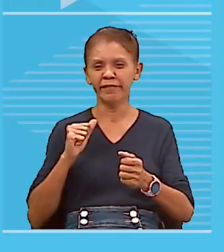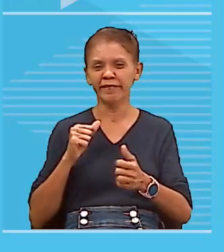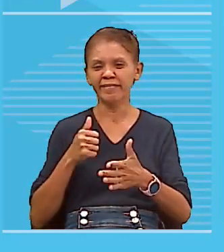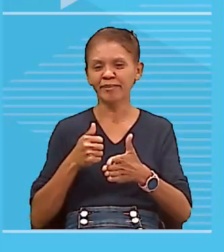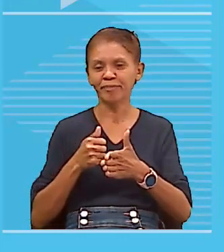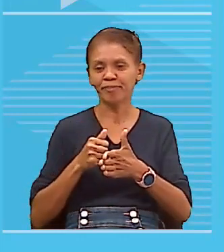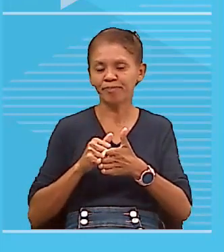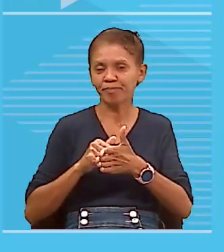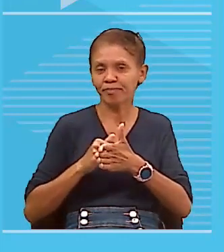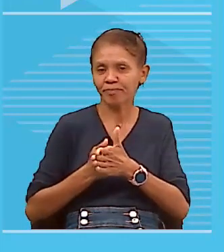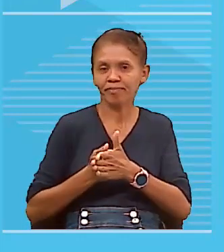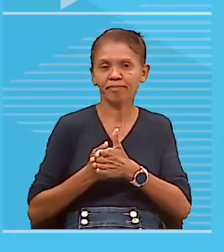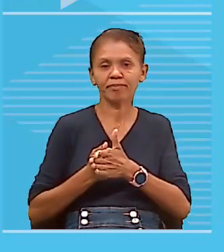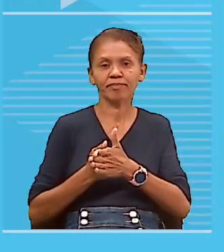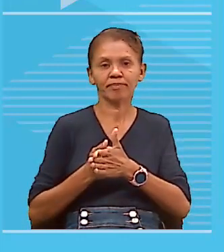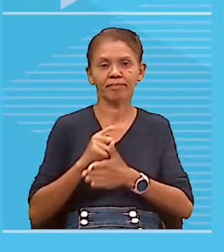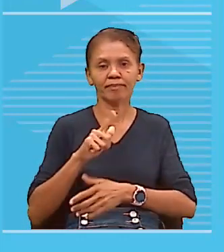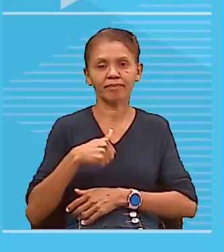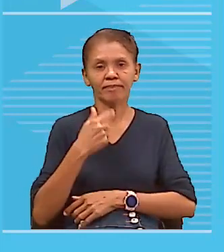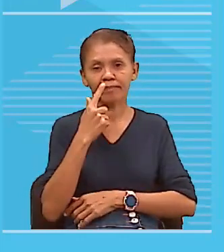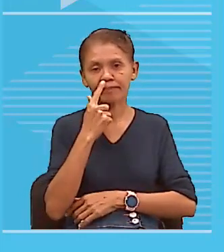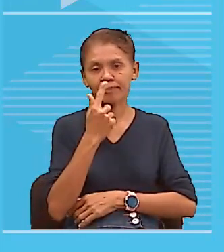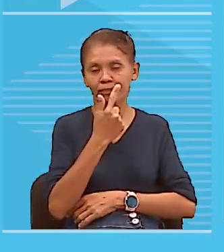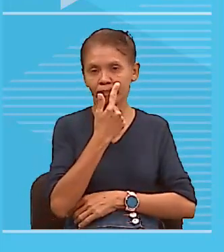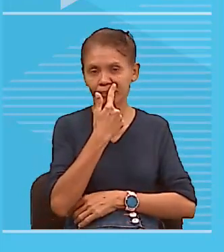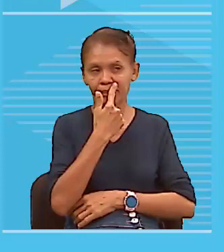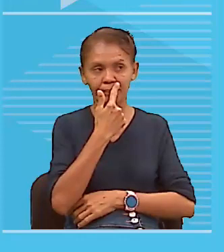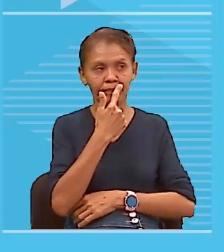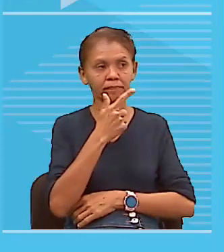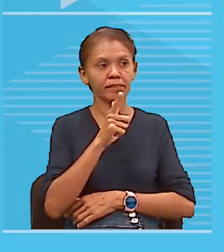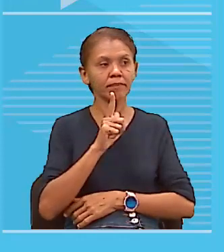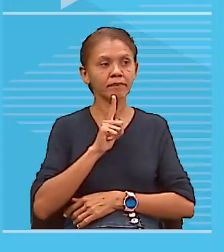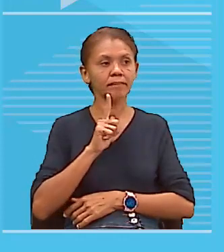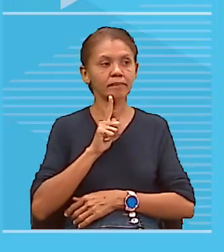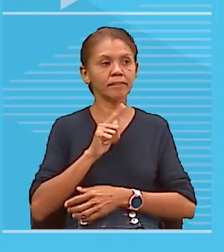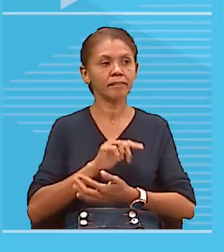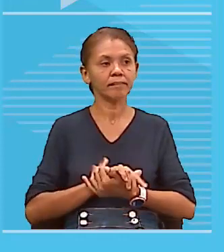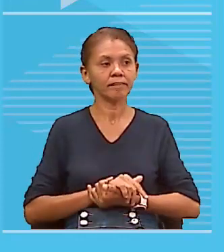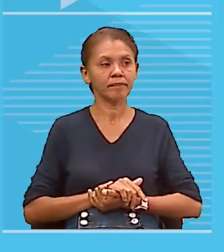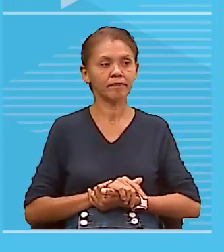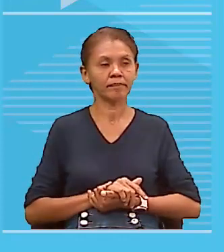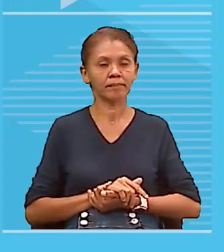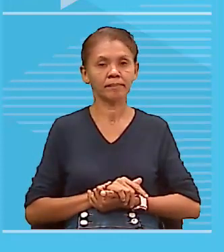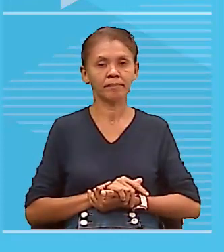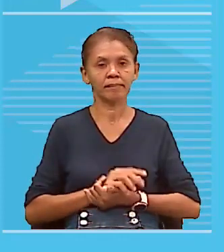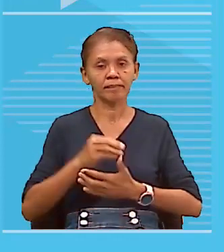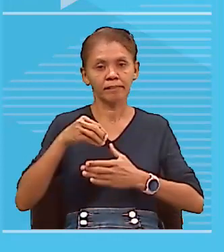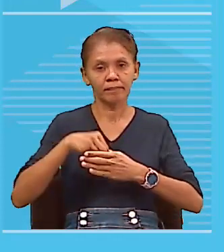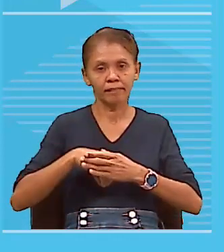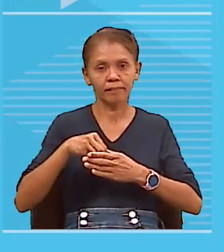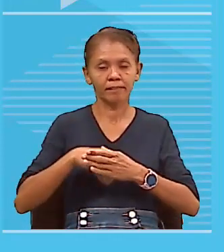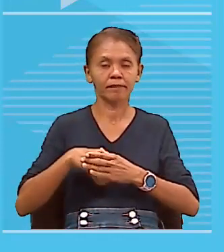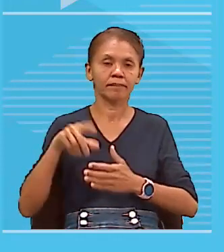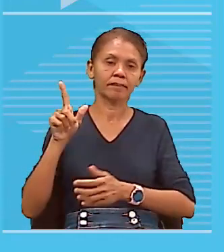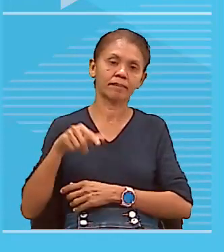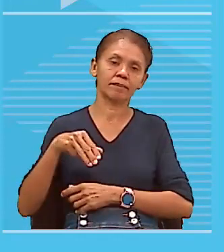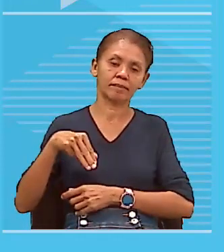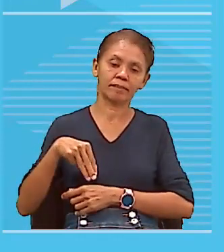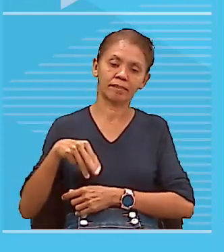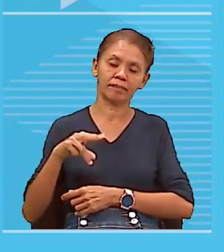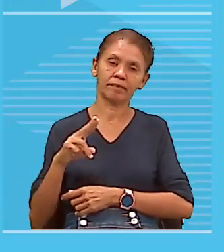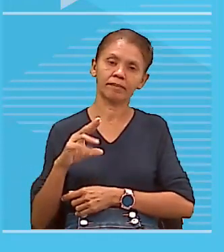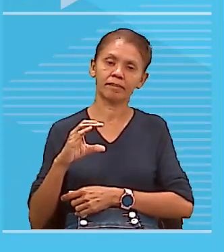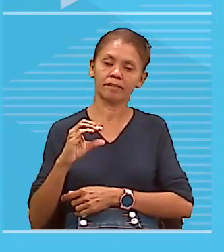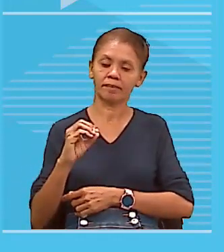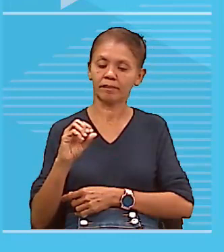nos pelinhos. E o nosso nariz, ele também tem uma parte, né? Essa região interna é uma mucosa. Então, ele vai